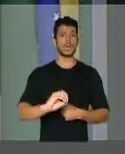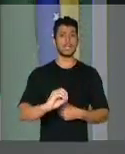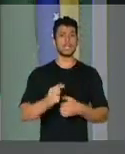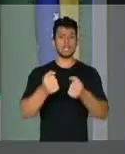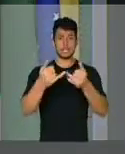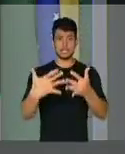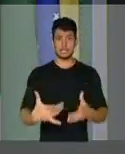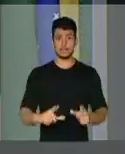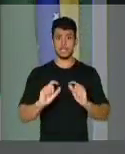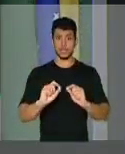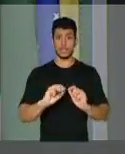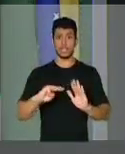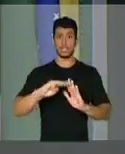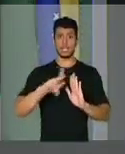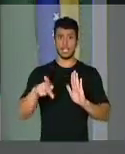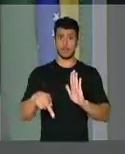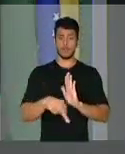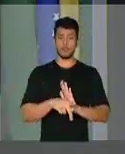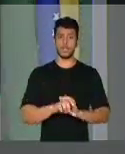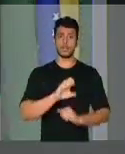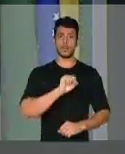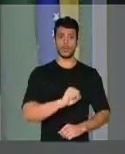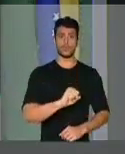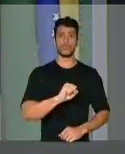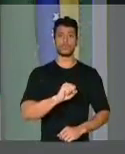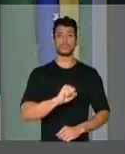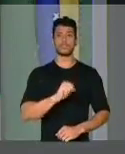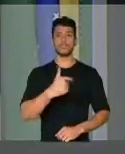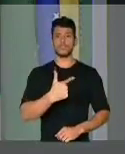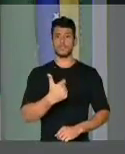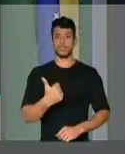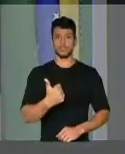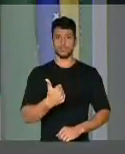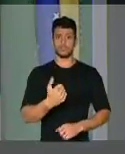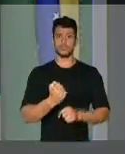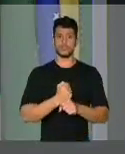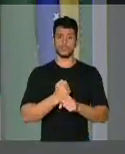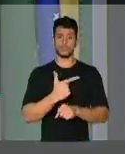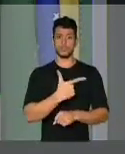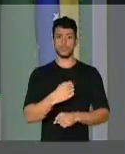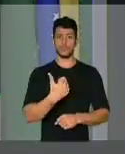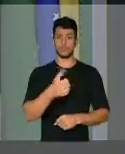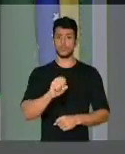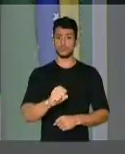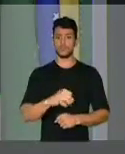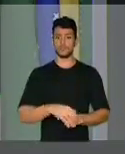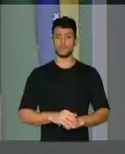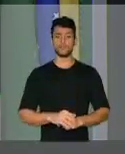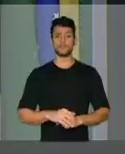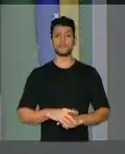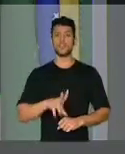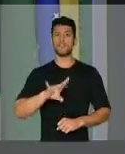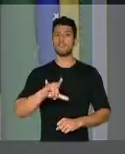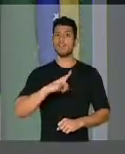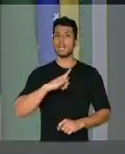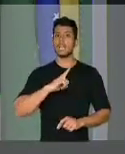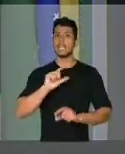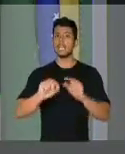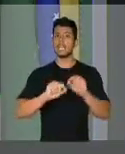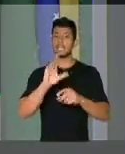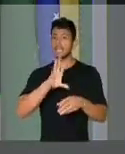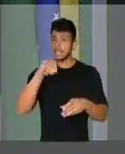MP 821 de 2018. A composição do SUSP: